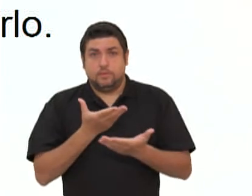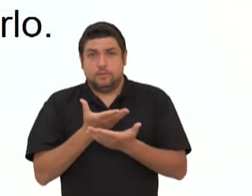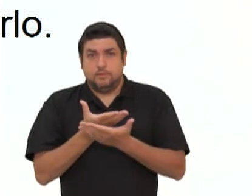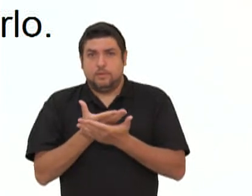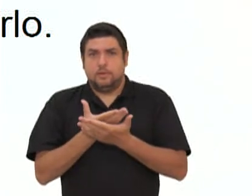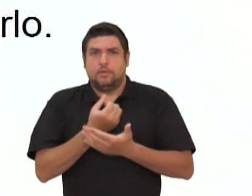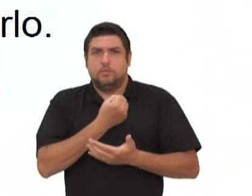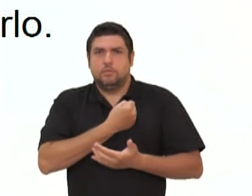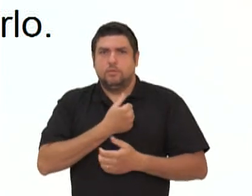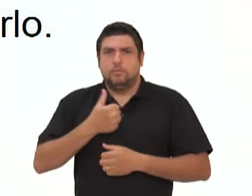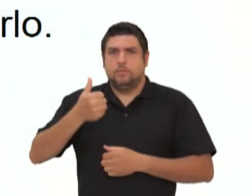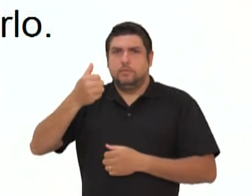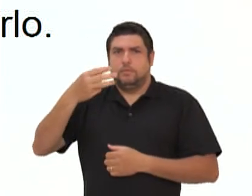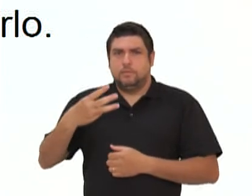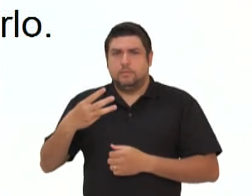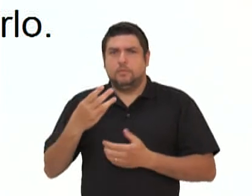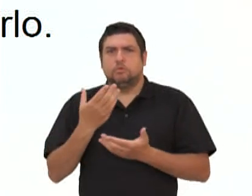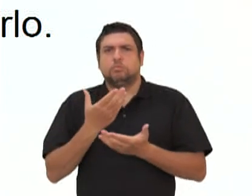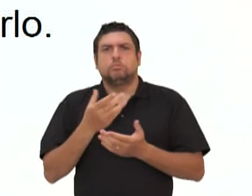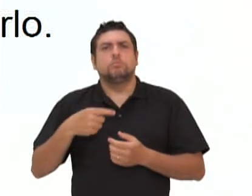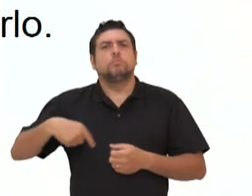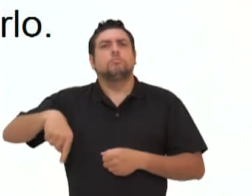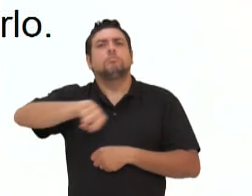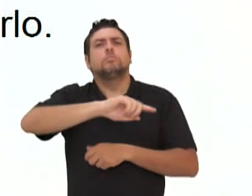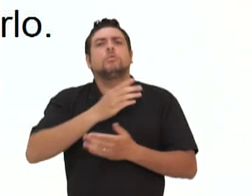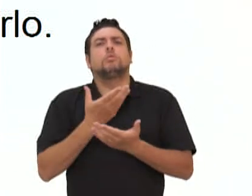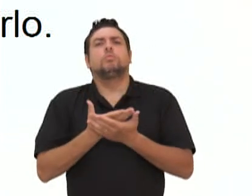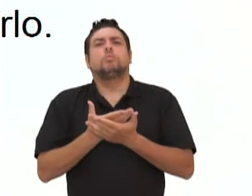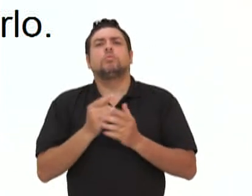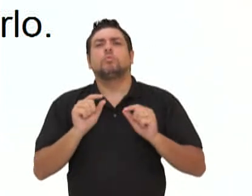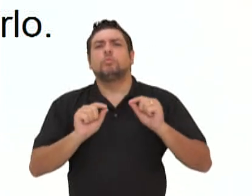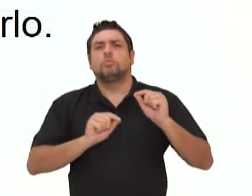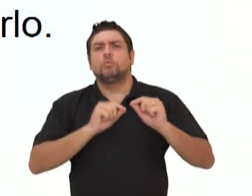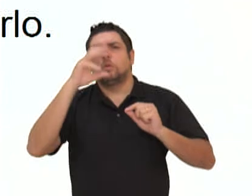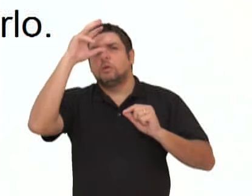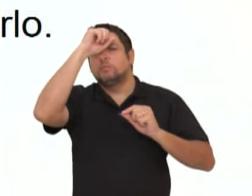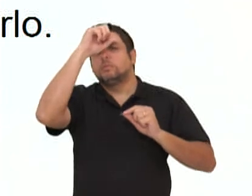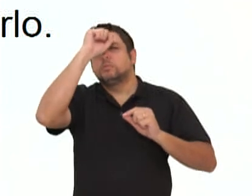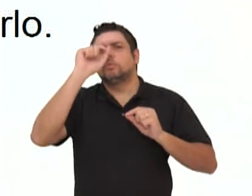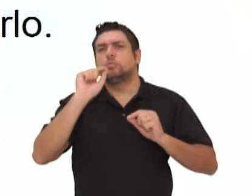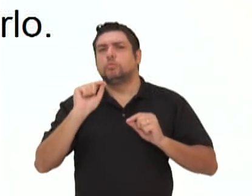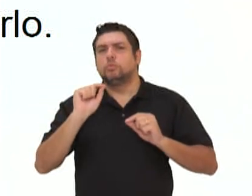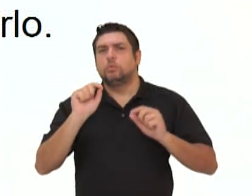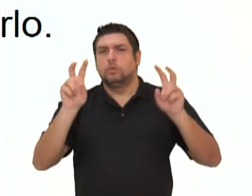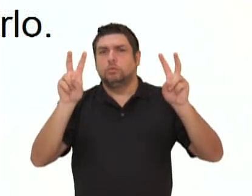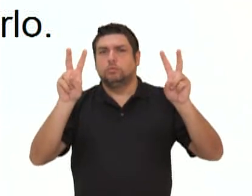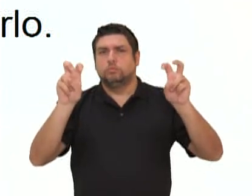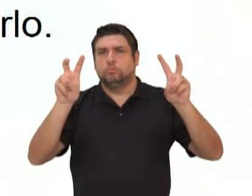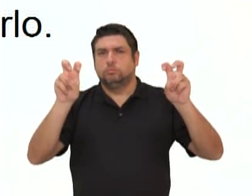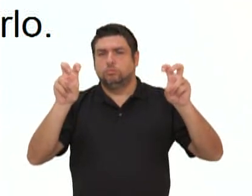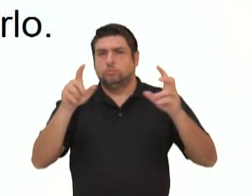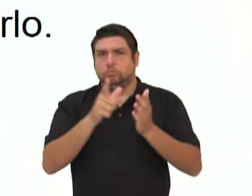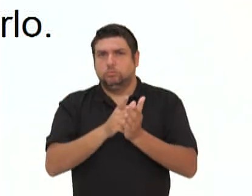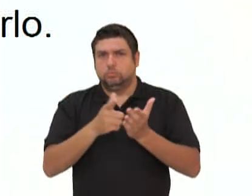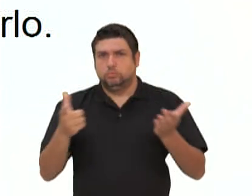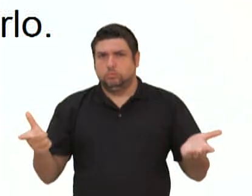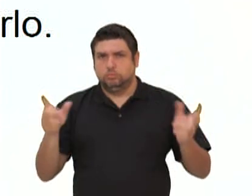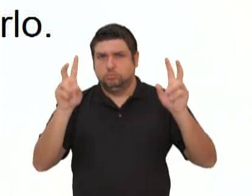número 13, que estudamos? El gênero textual titular, manchete. Observamos